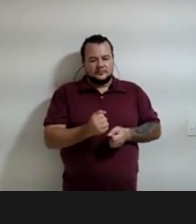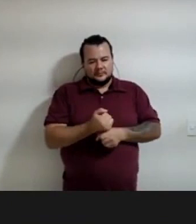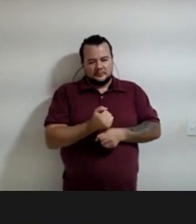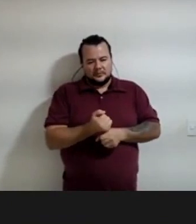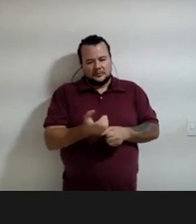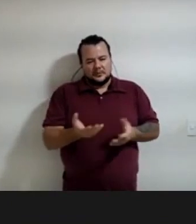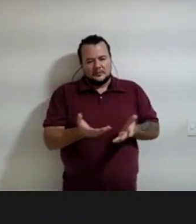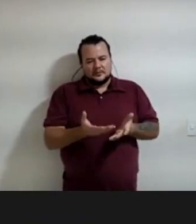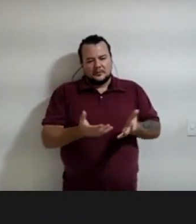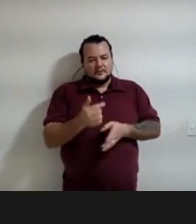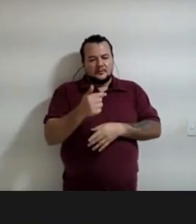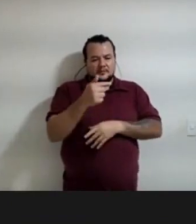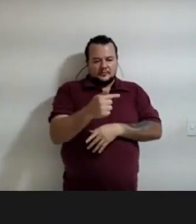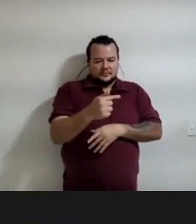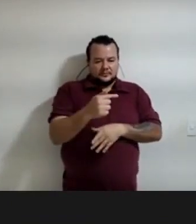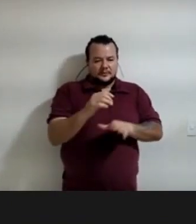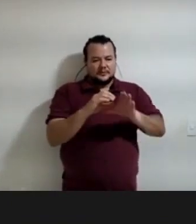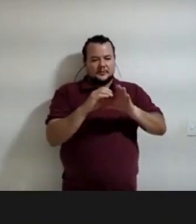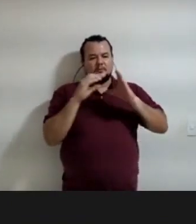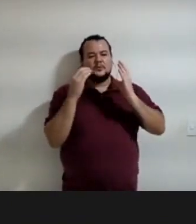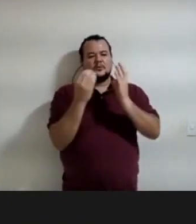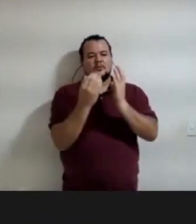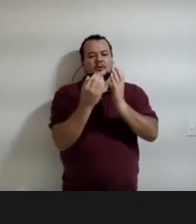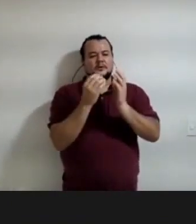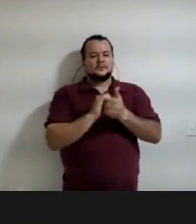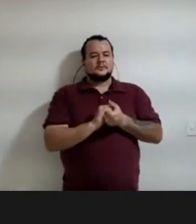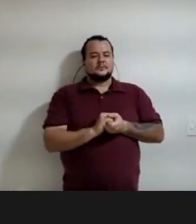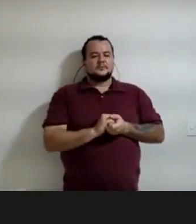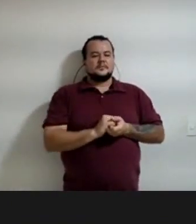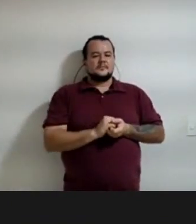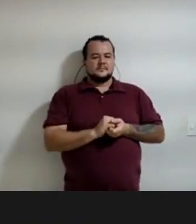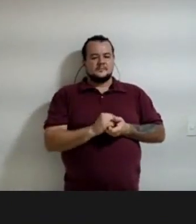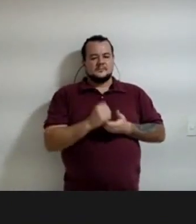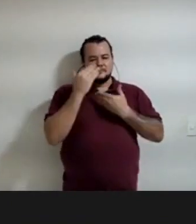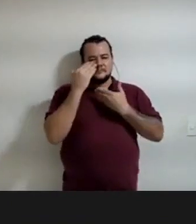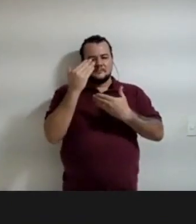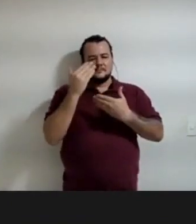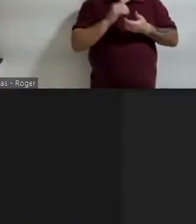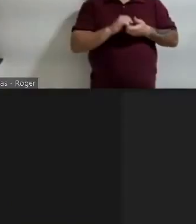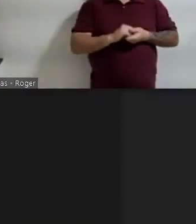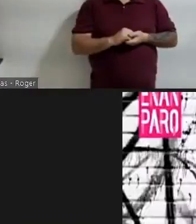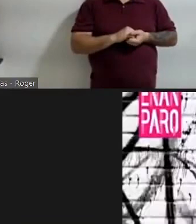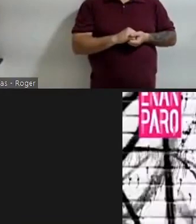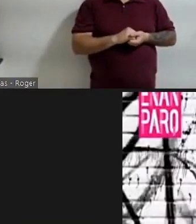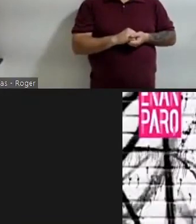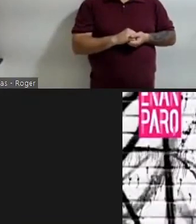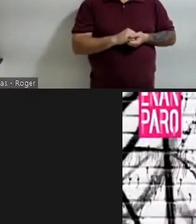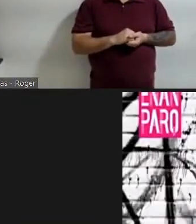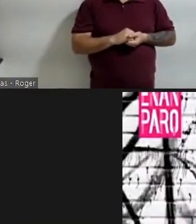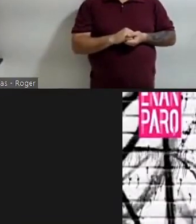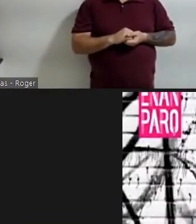no sétimo ENAMPARC na sequência. Muito obrigado.